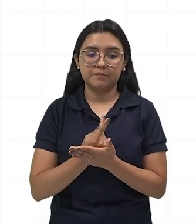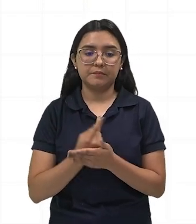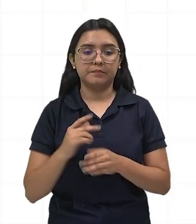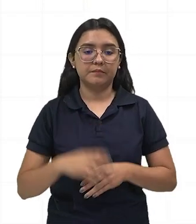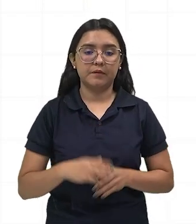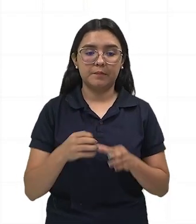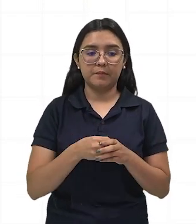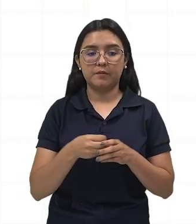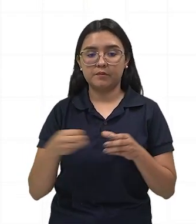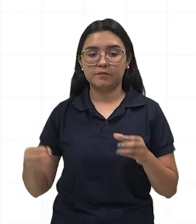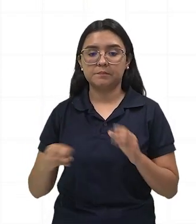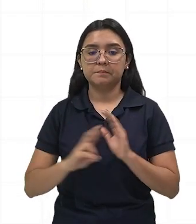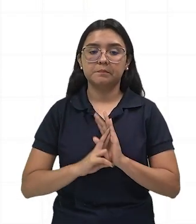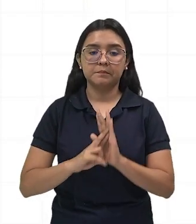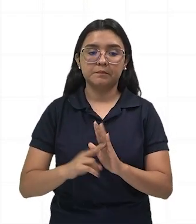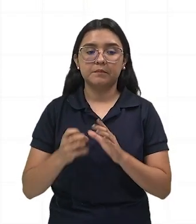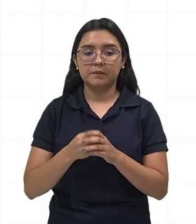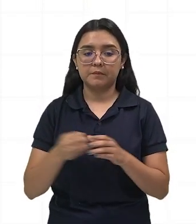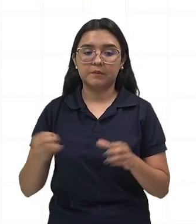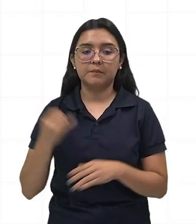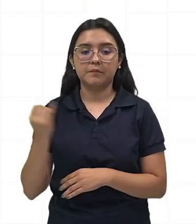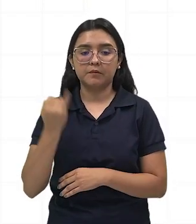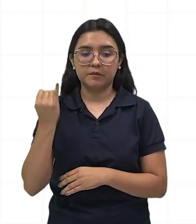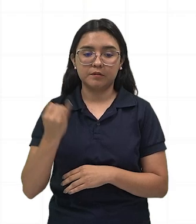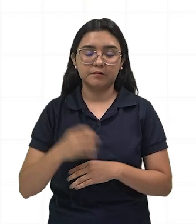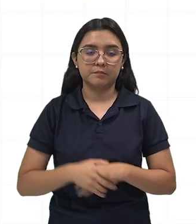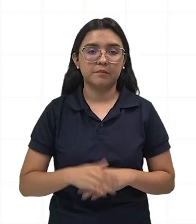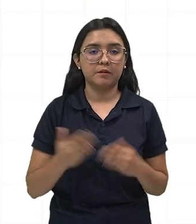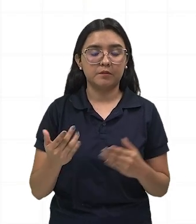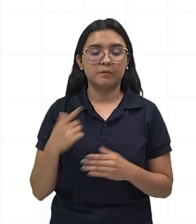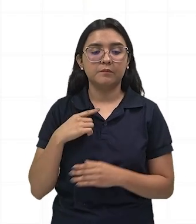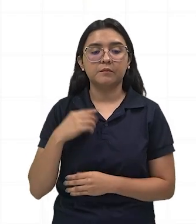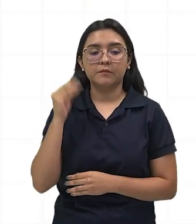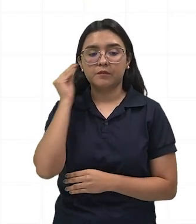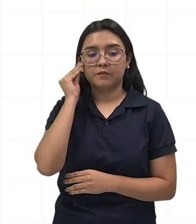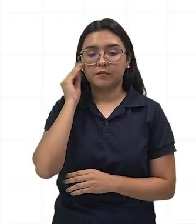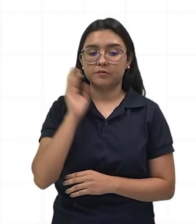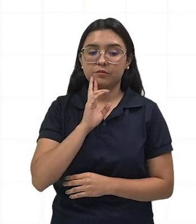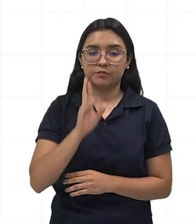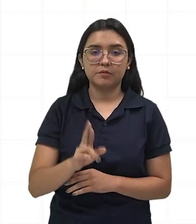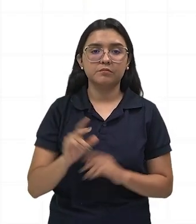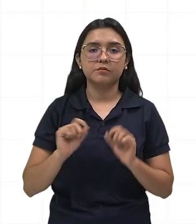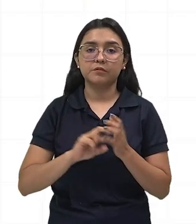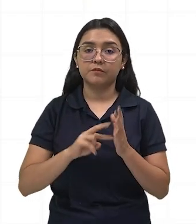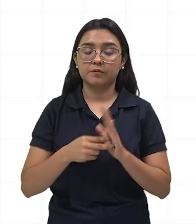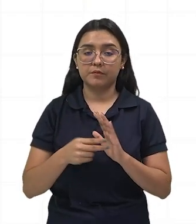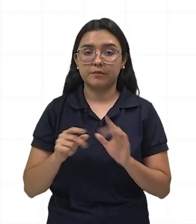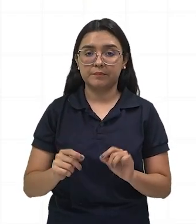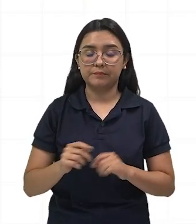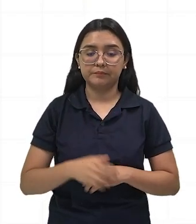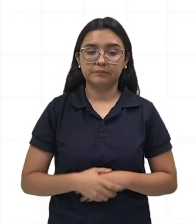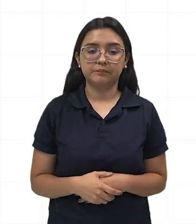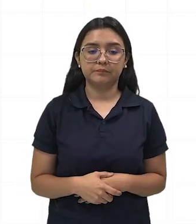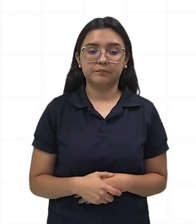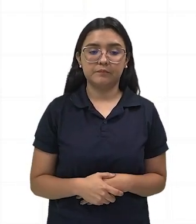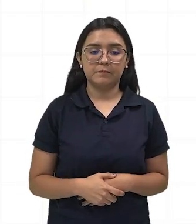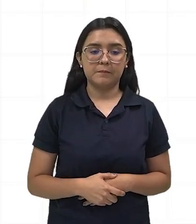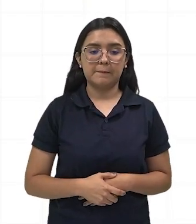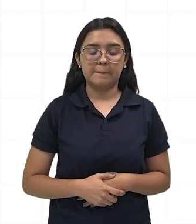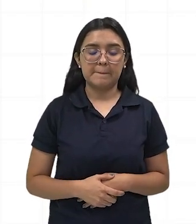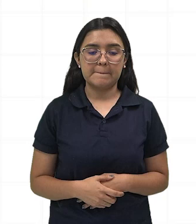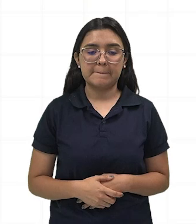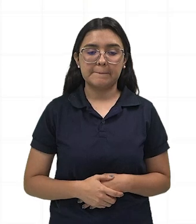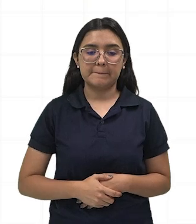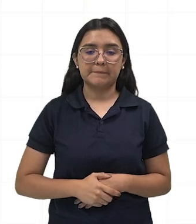da amostra é crucial para a validade dos resultados. O que isso significa? Significa que lá